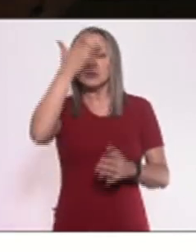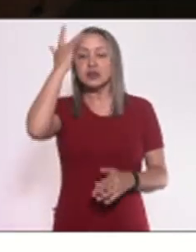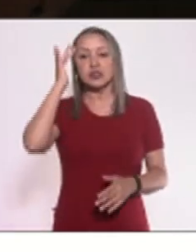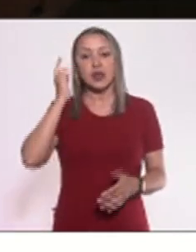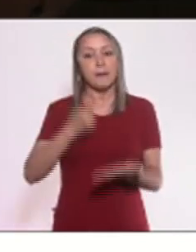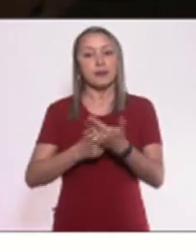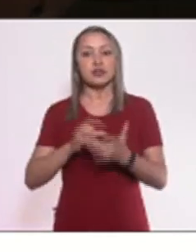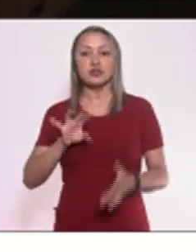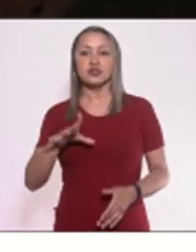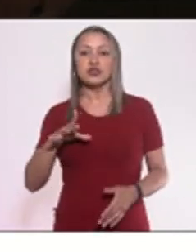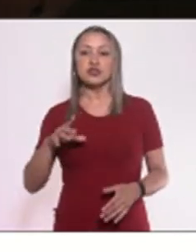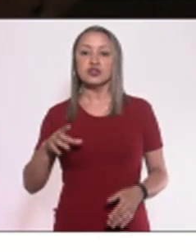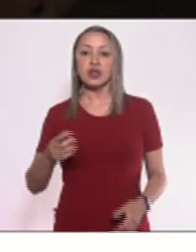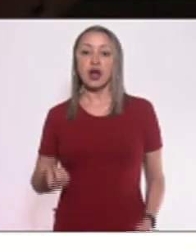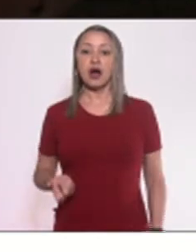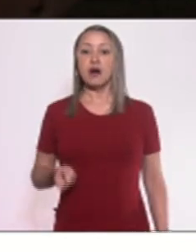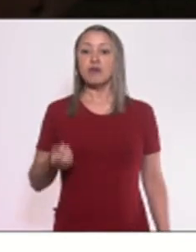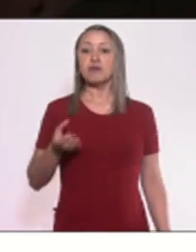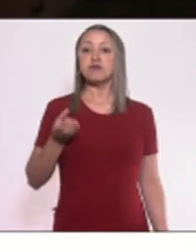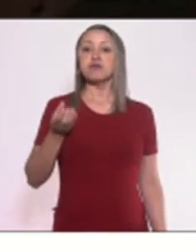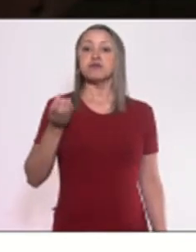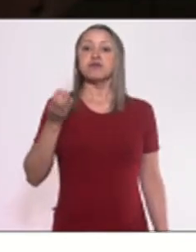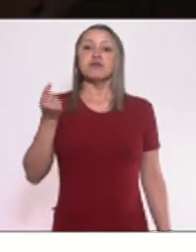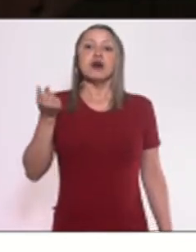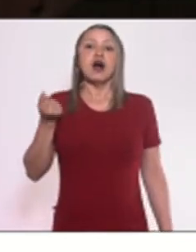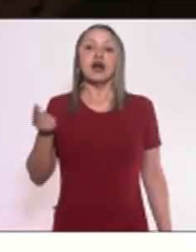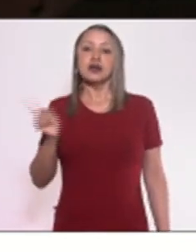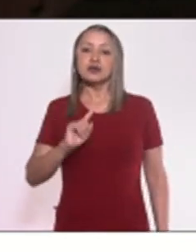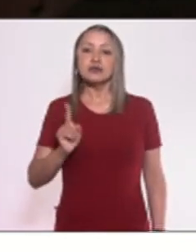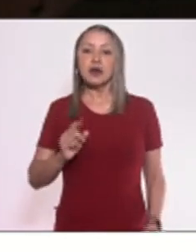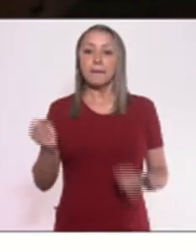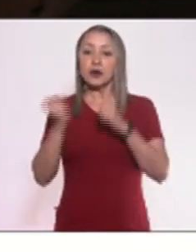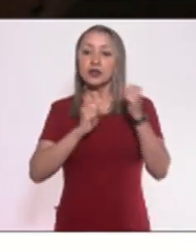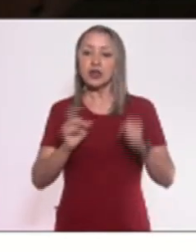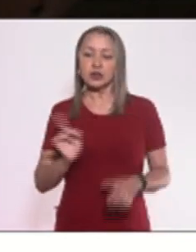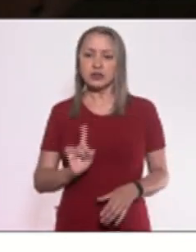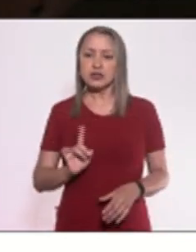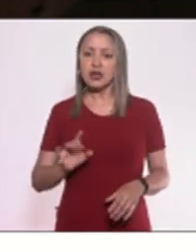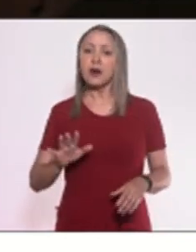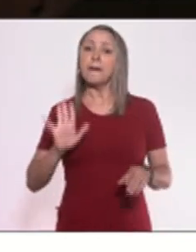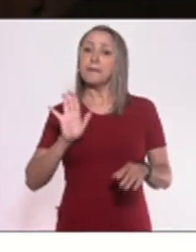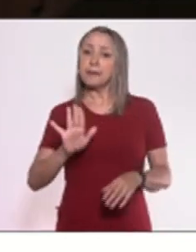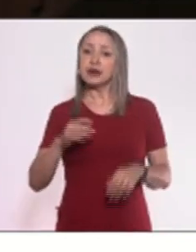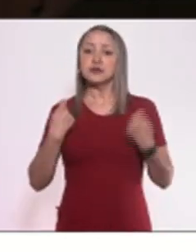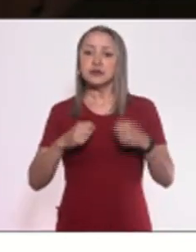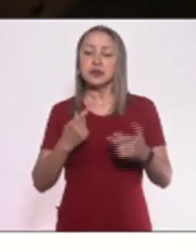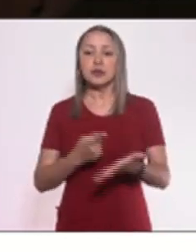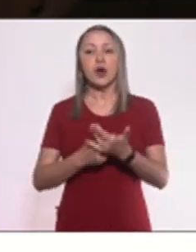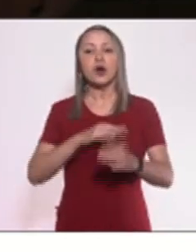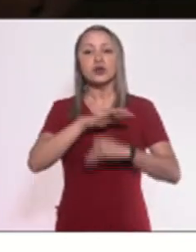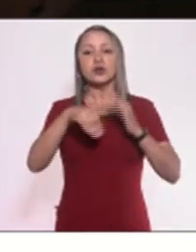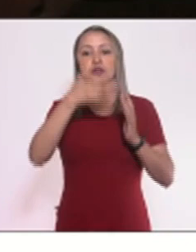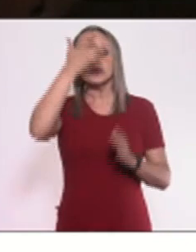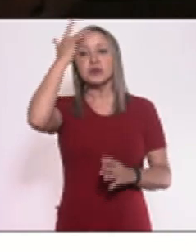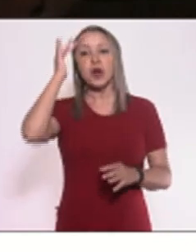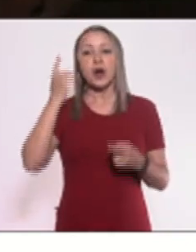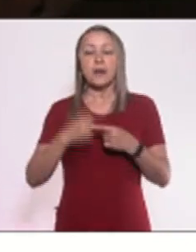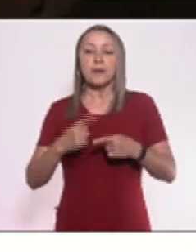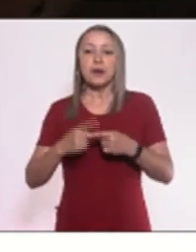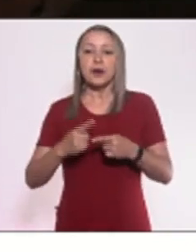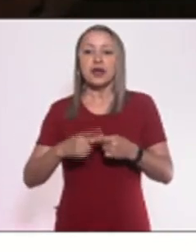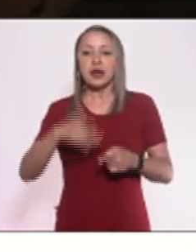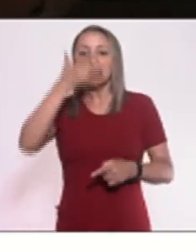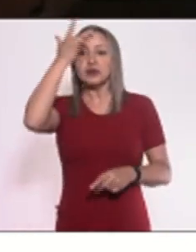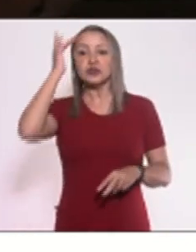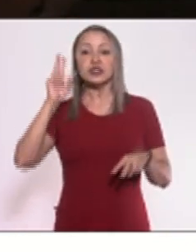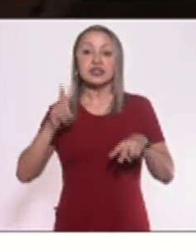os poderosos, porque o cidadão do povo, se preso, o máximo que